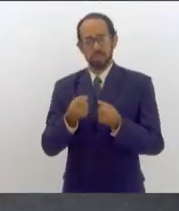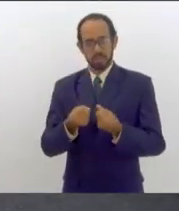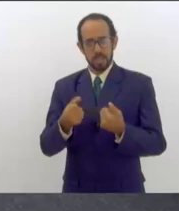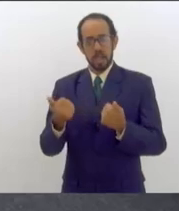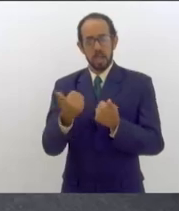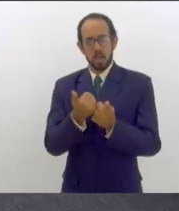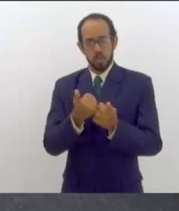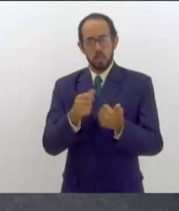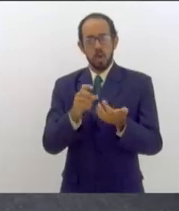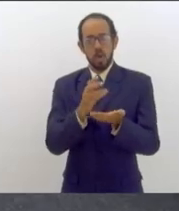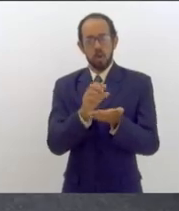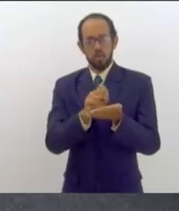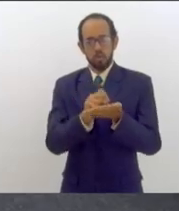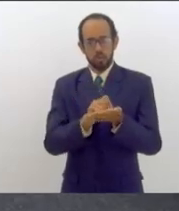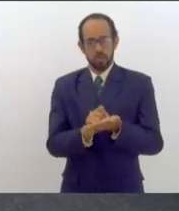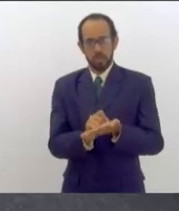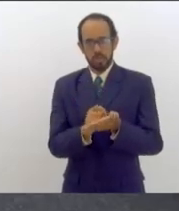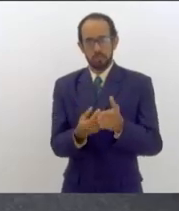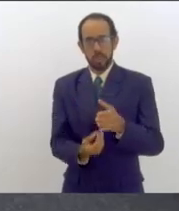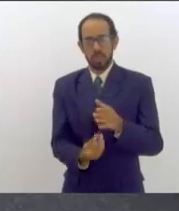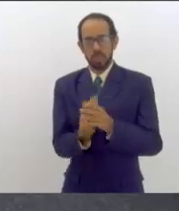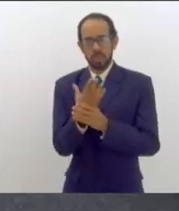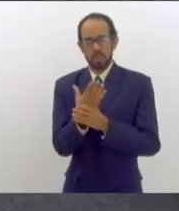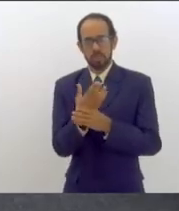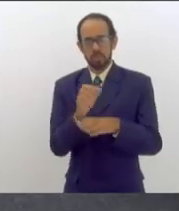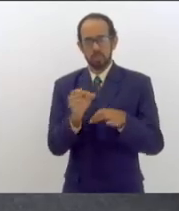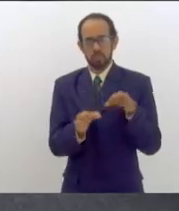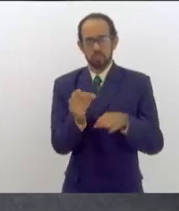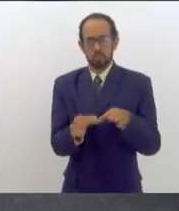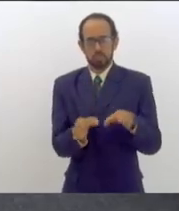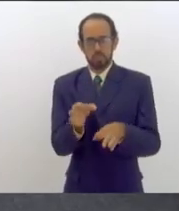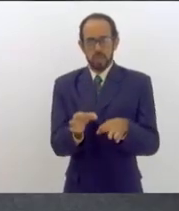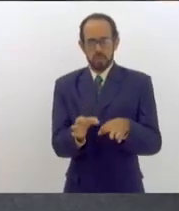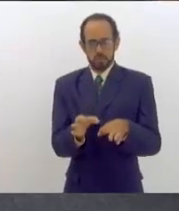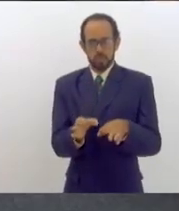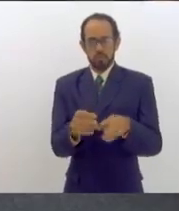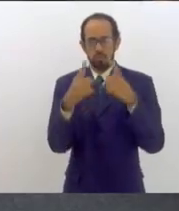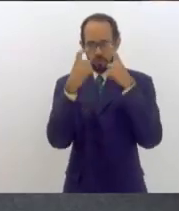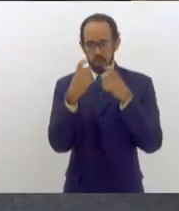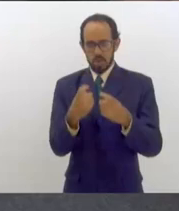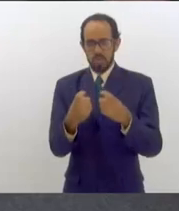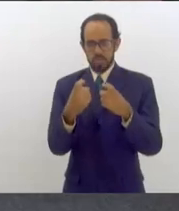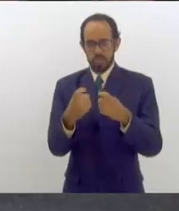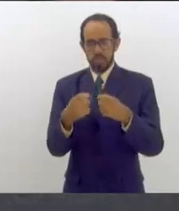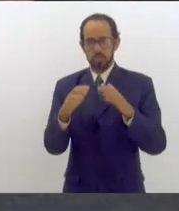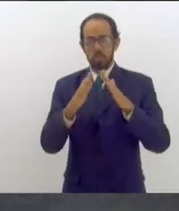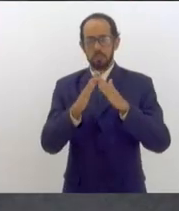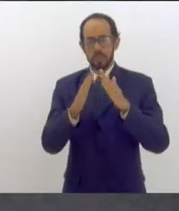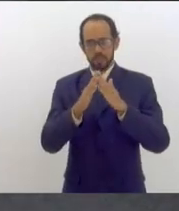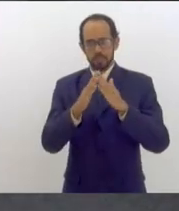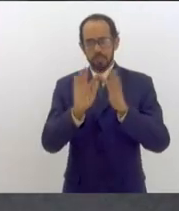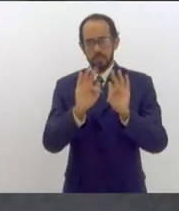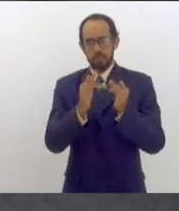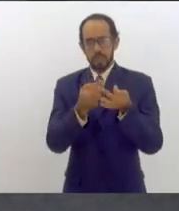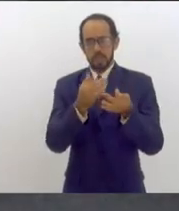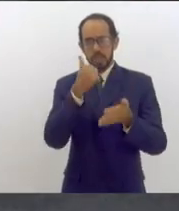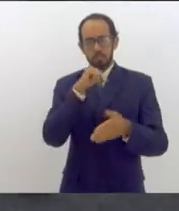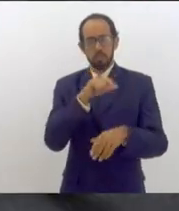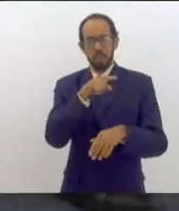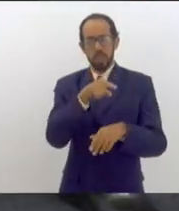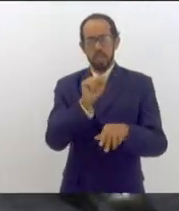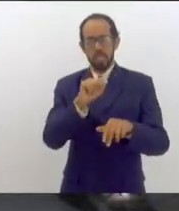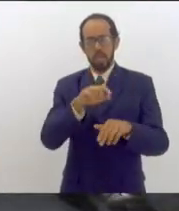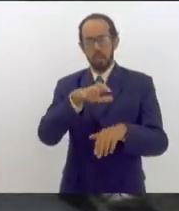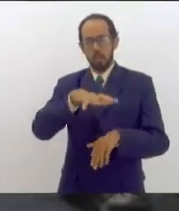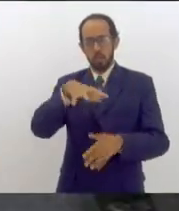projeto que dispõe sobre a criação de um juizado de violência doméstica e familiar contra a mulher na comarca